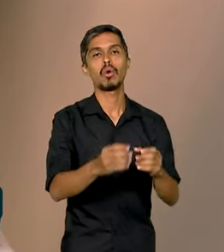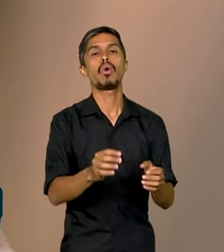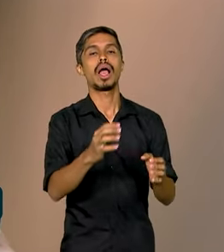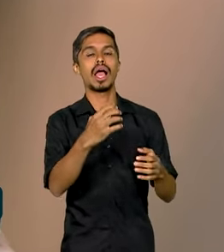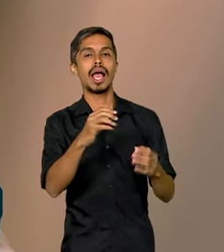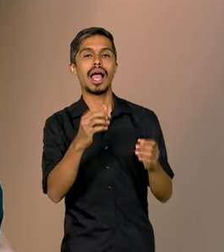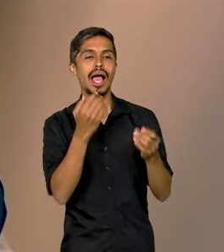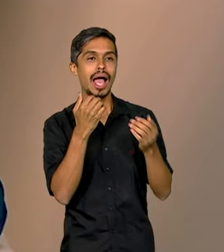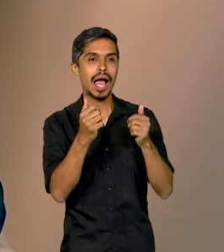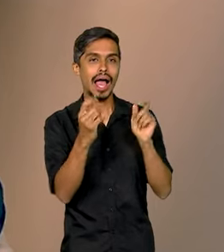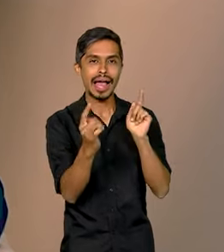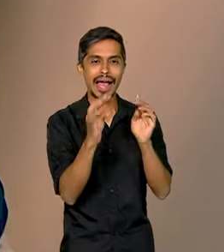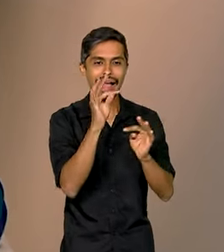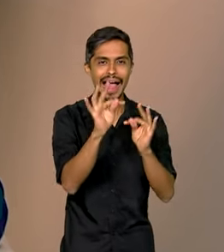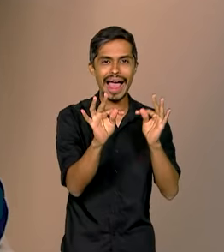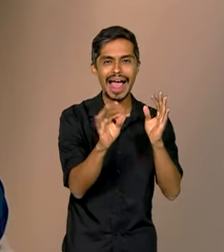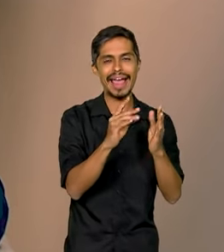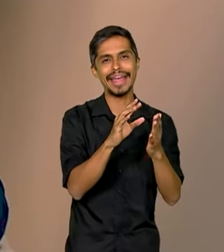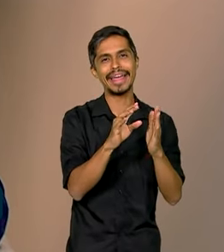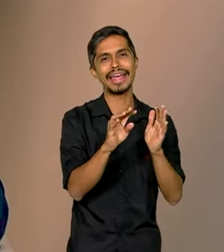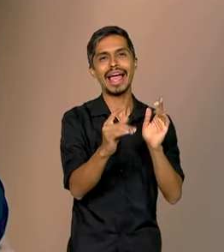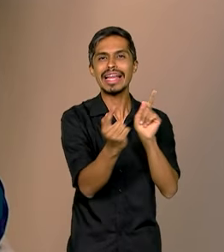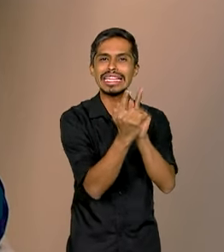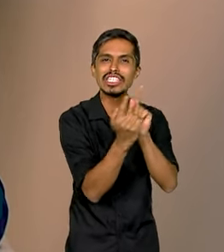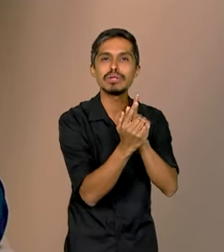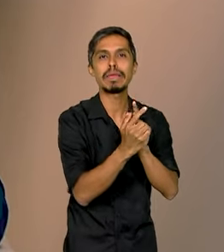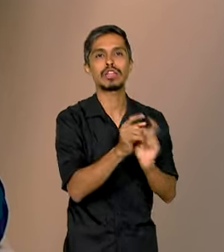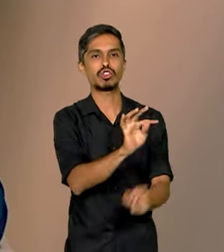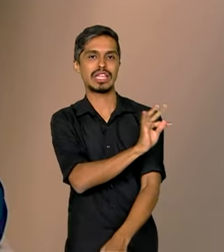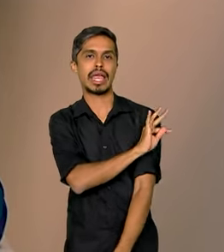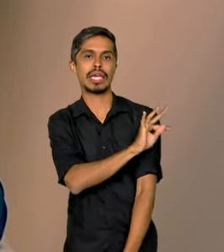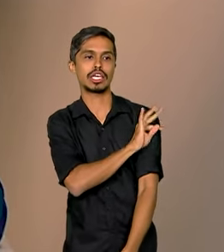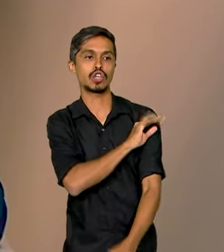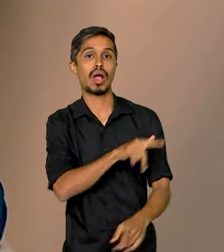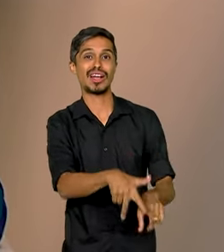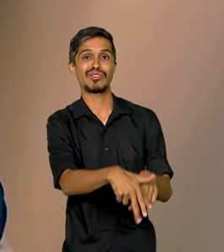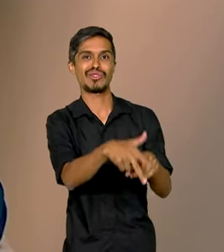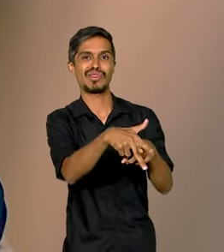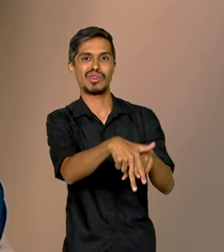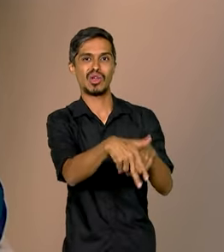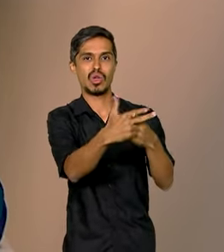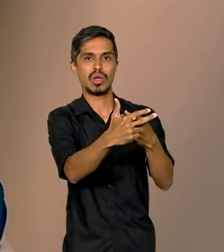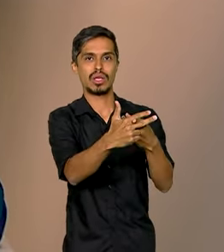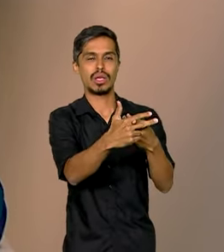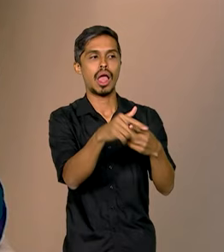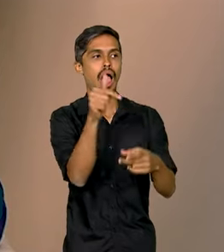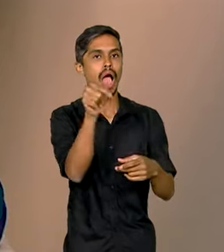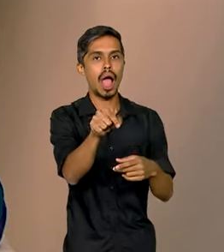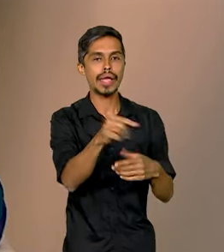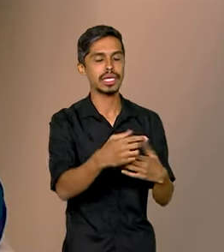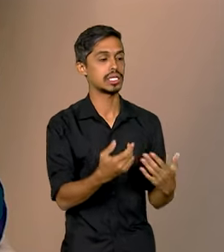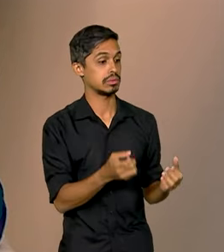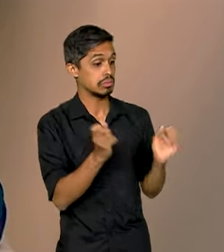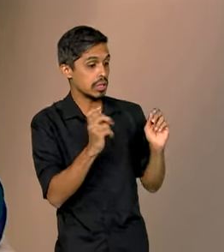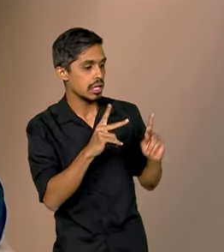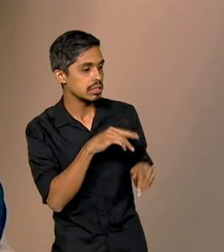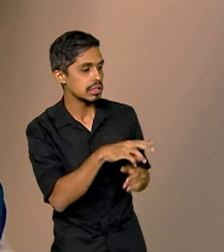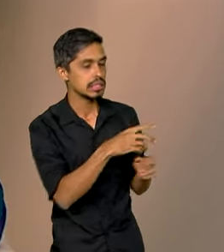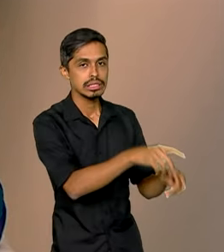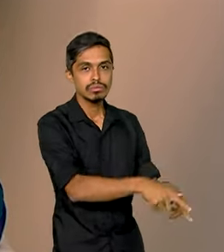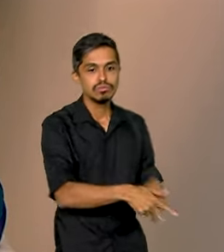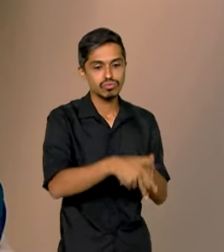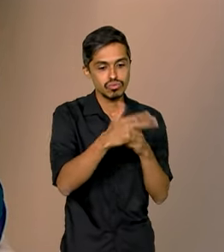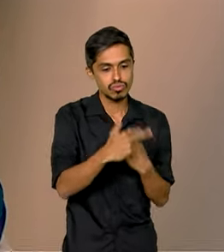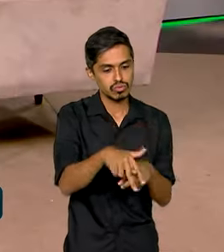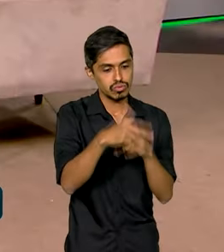e aí é um um direito do fornecedor fornecedor el não é obrigado a trocar de forma imediata ele tem 30 dias para